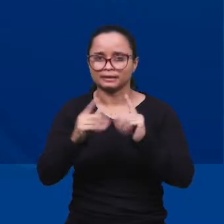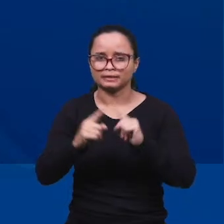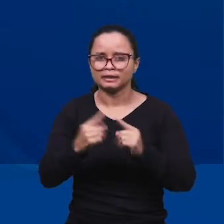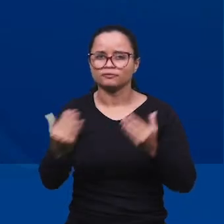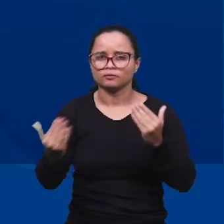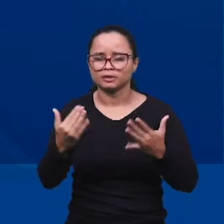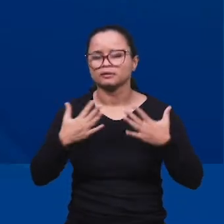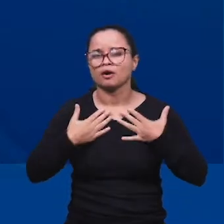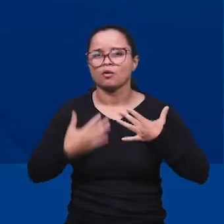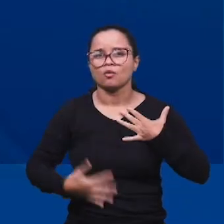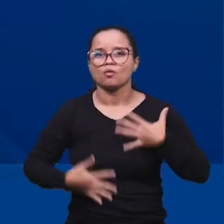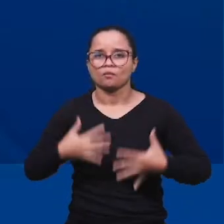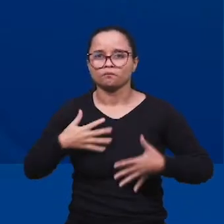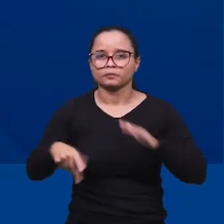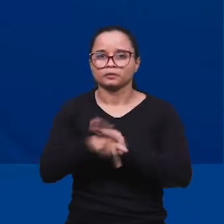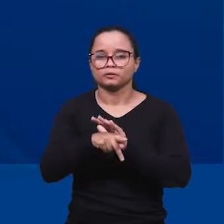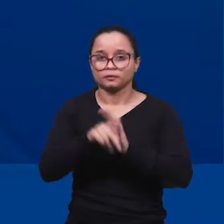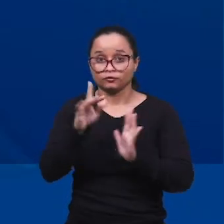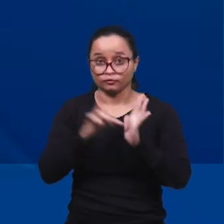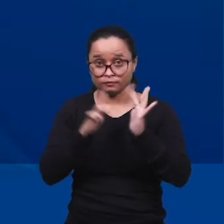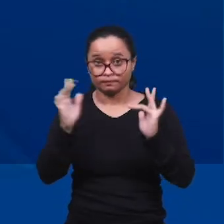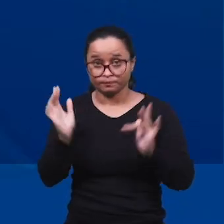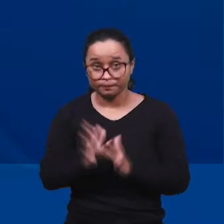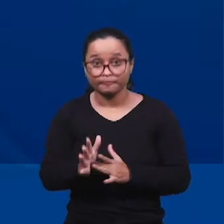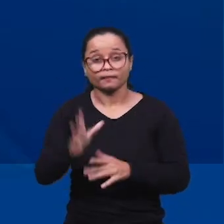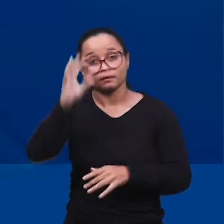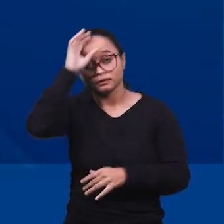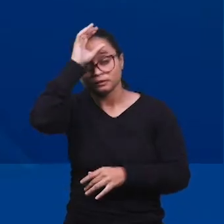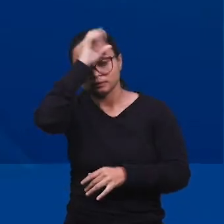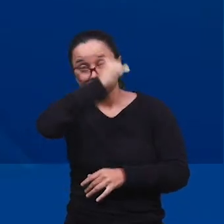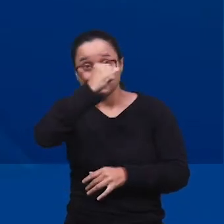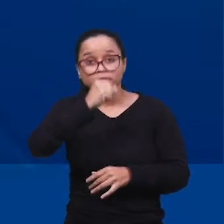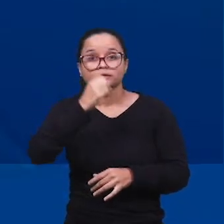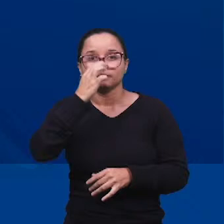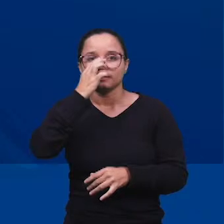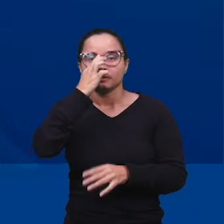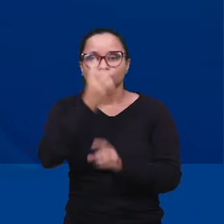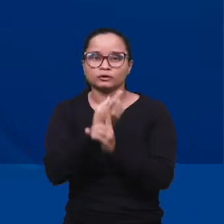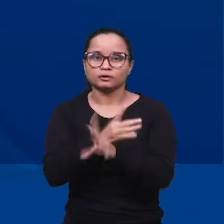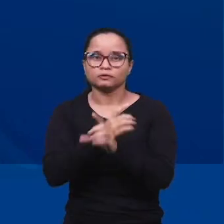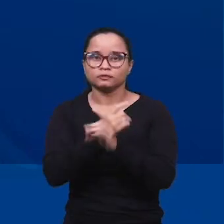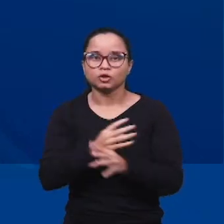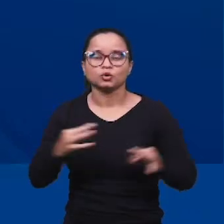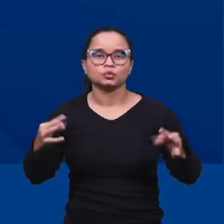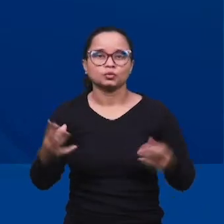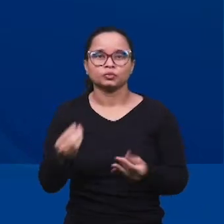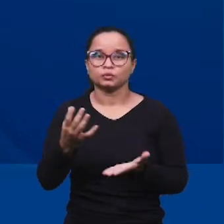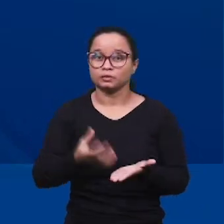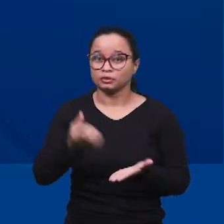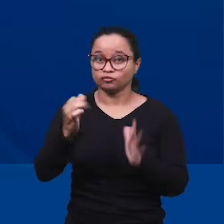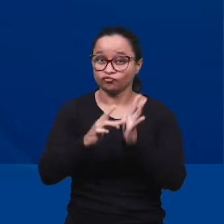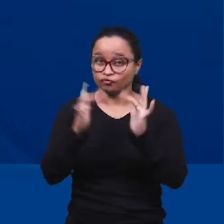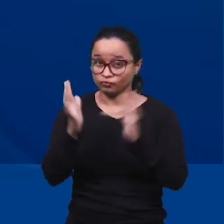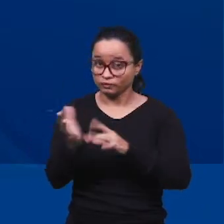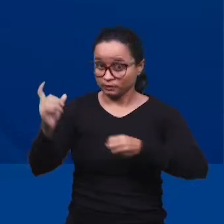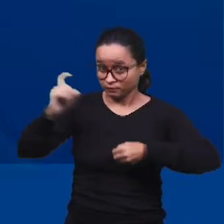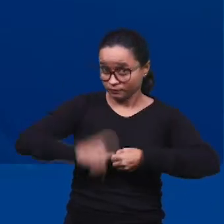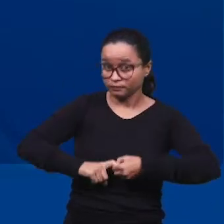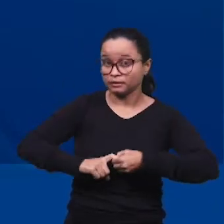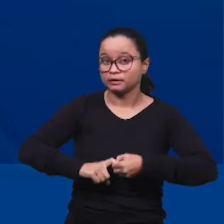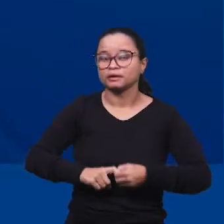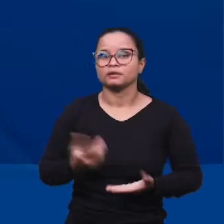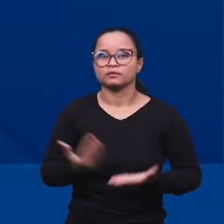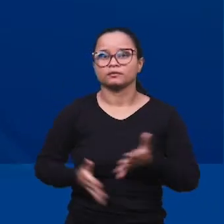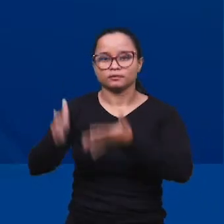o aperfeiçoamento do entendimento da doutrina, todas estas coisas porque há uma colheita. Jesus vai voltar e a igreja